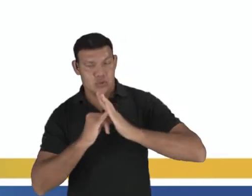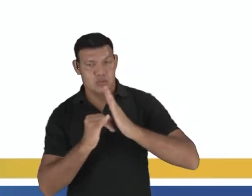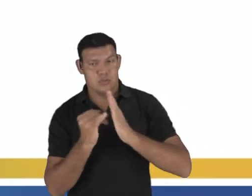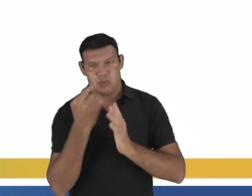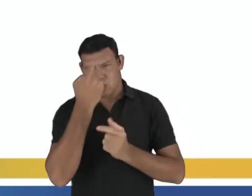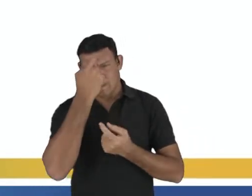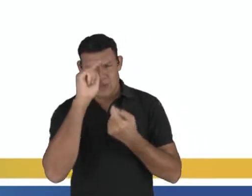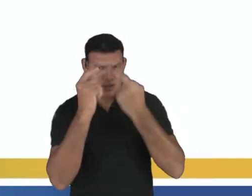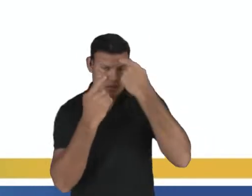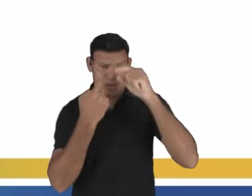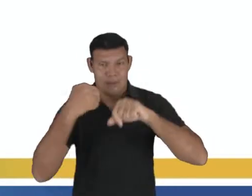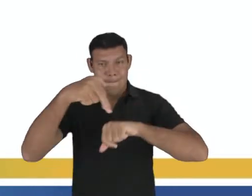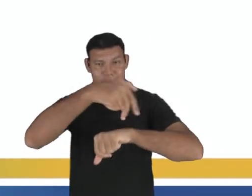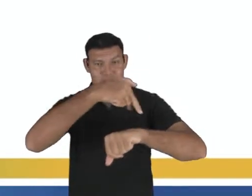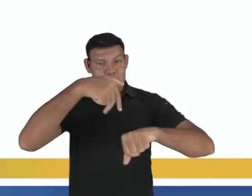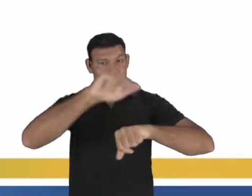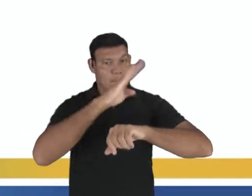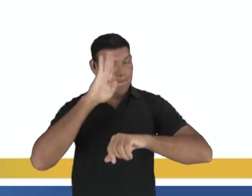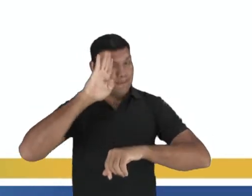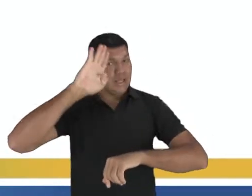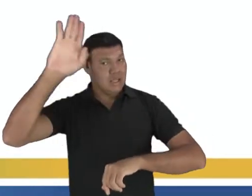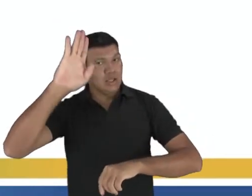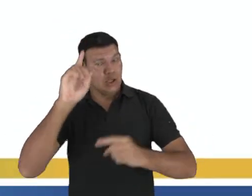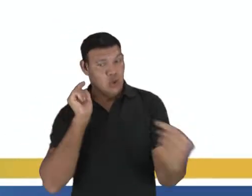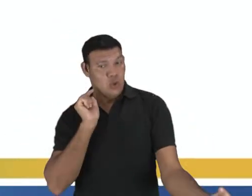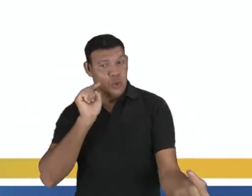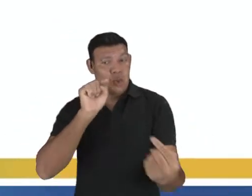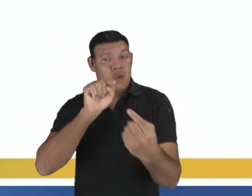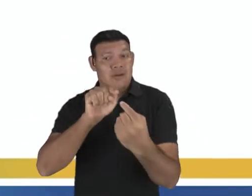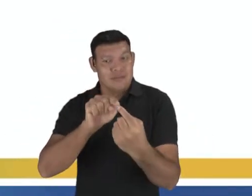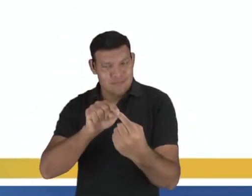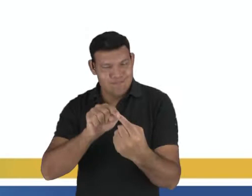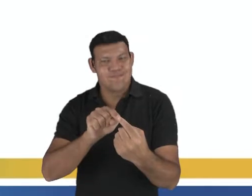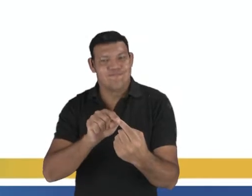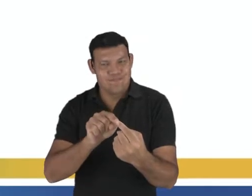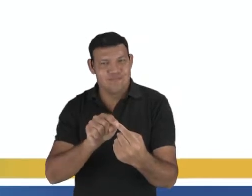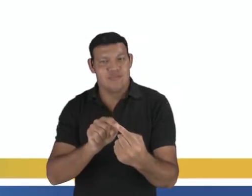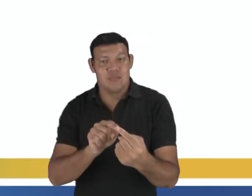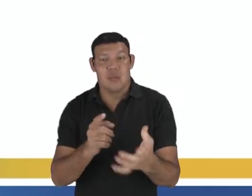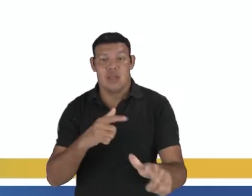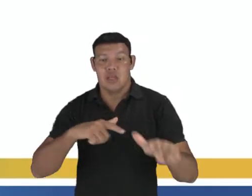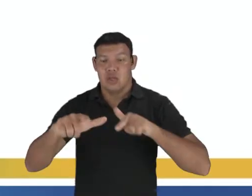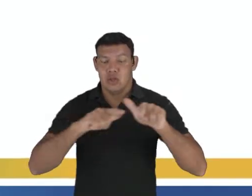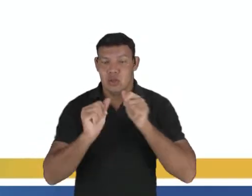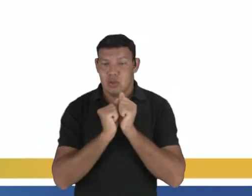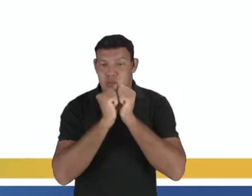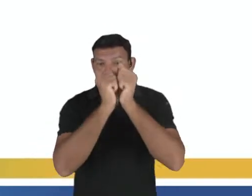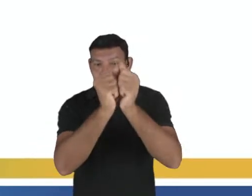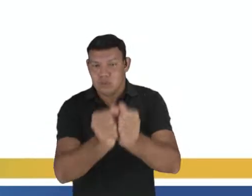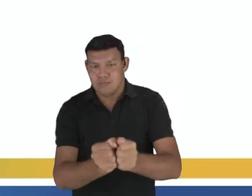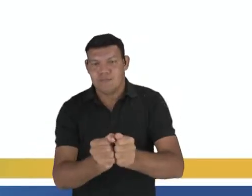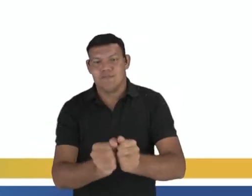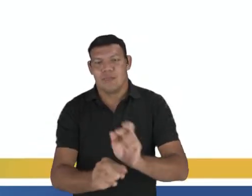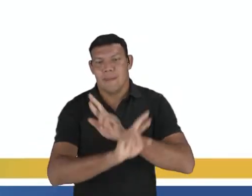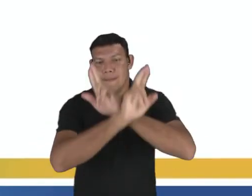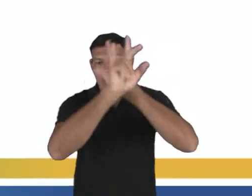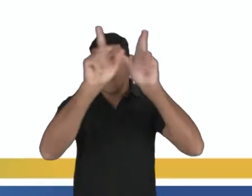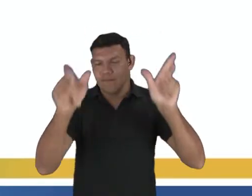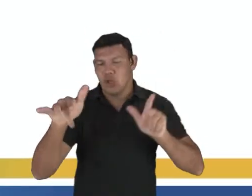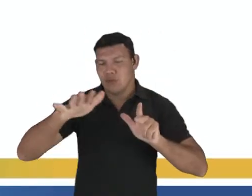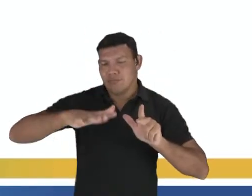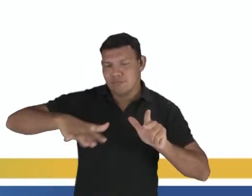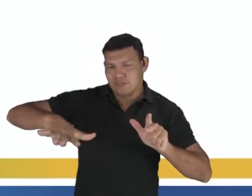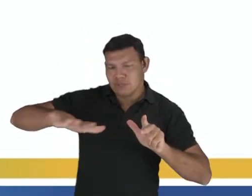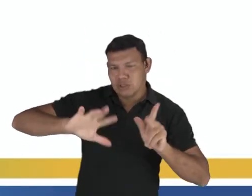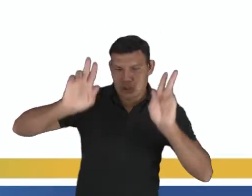principais nações do mundo, com o objetivo de trabalhar em comum para o pleno desenvolvimento das diferentes áreas da